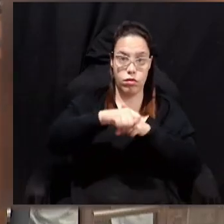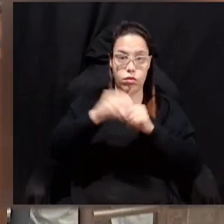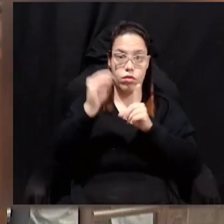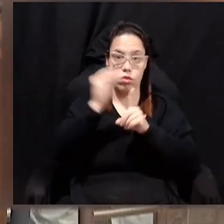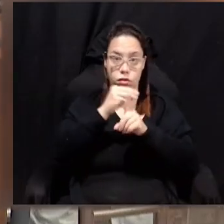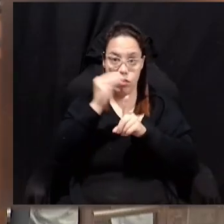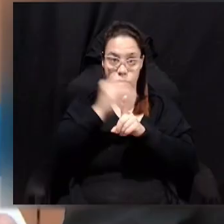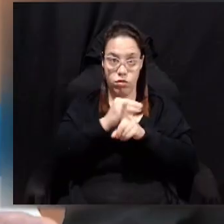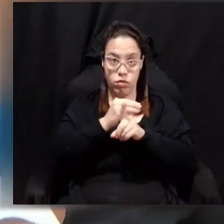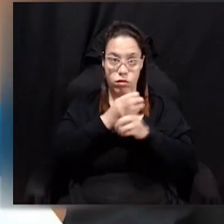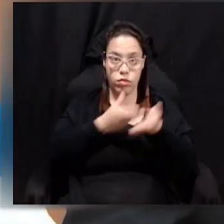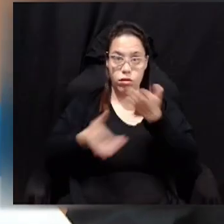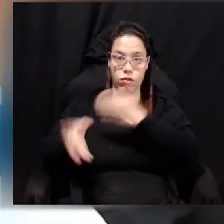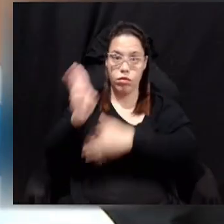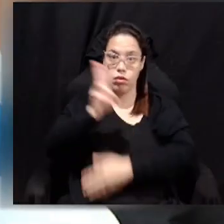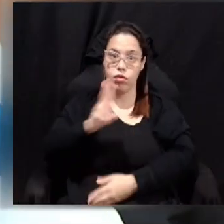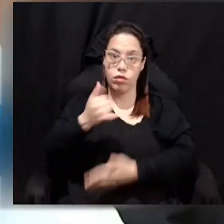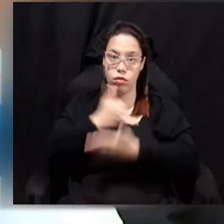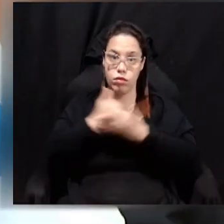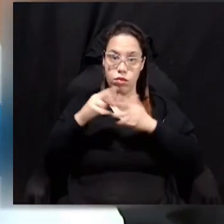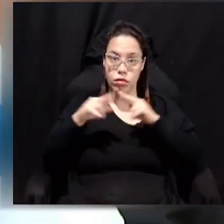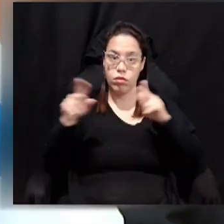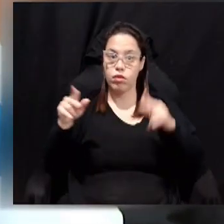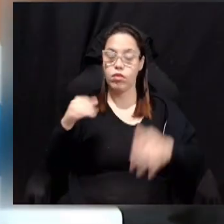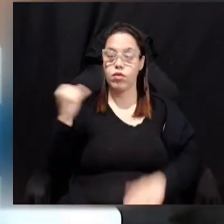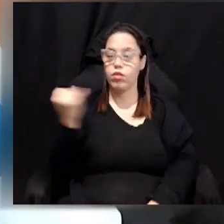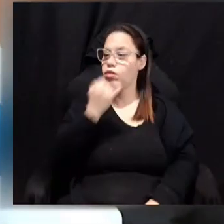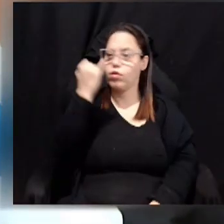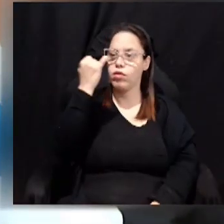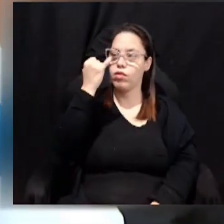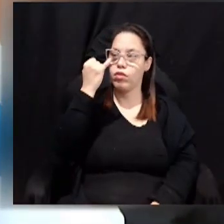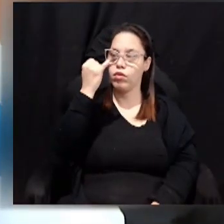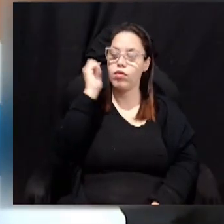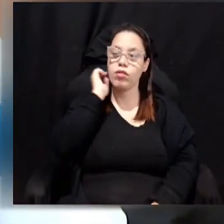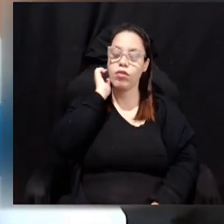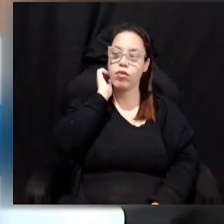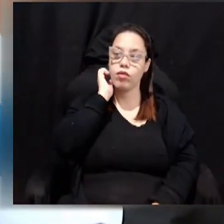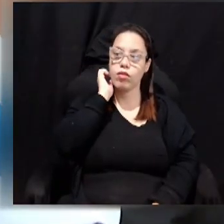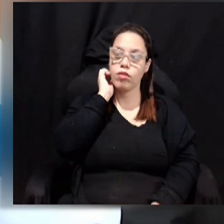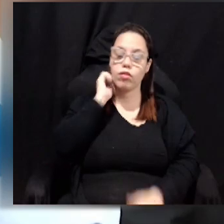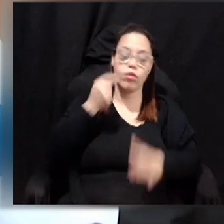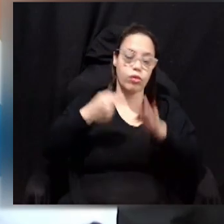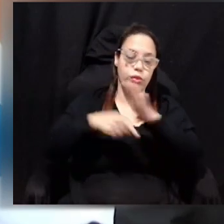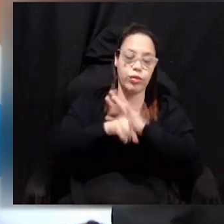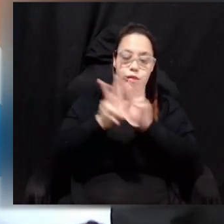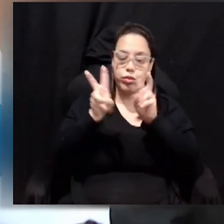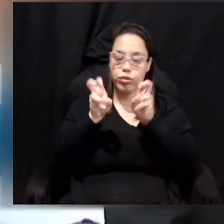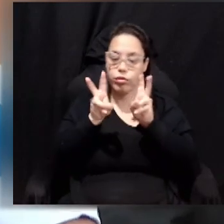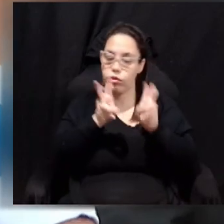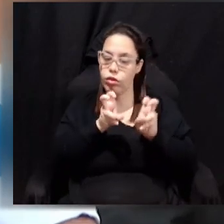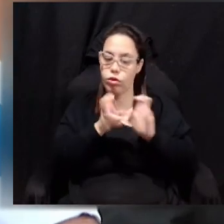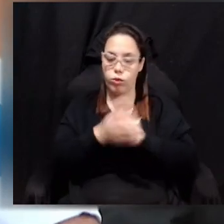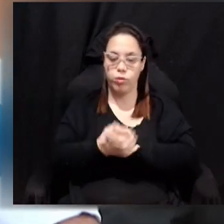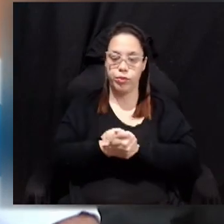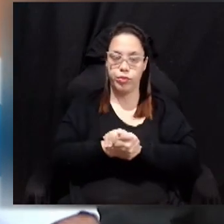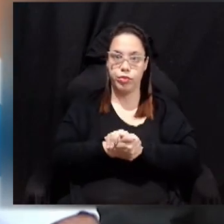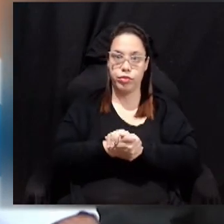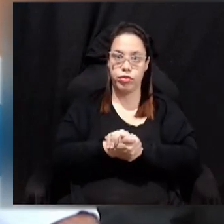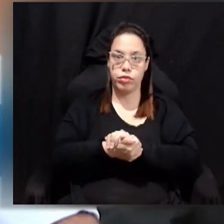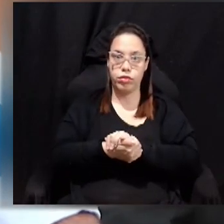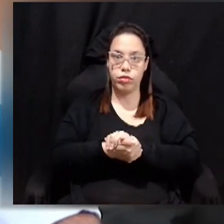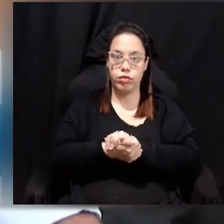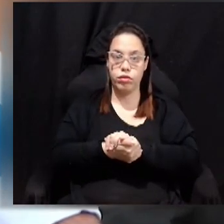decorrente do uso de drogas. É indispensável a gente falar da importância de aprofundarmos a discussão desse tema, né?